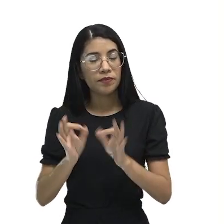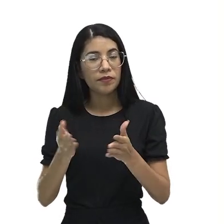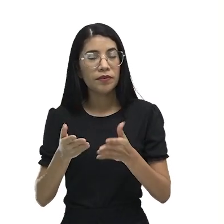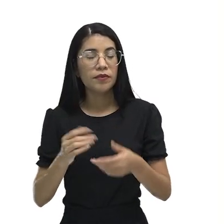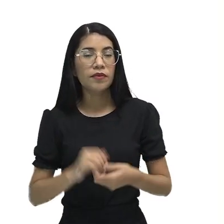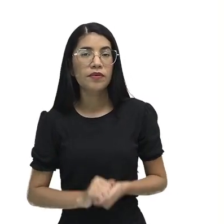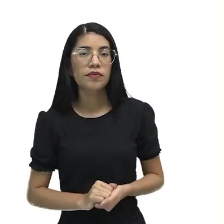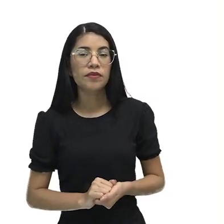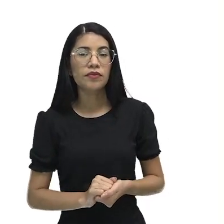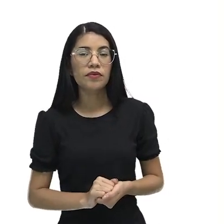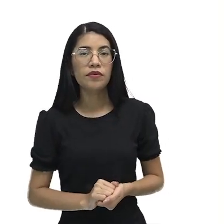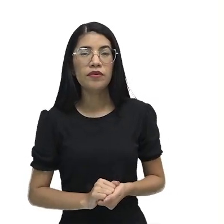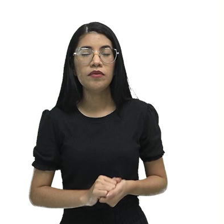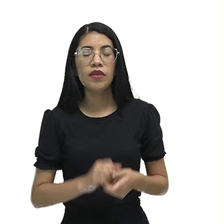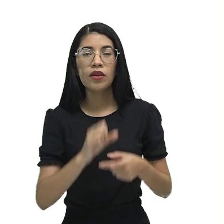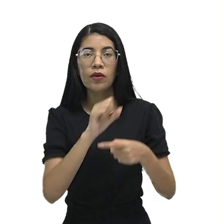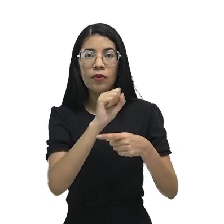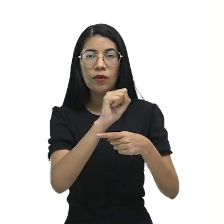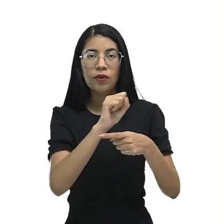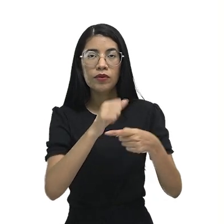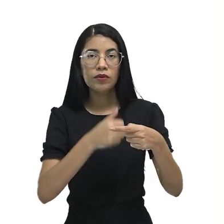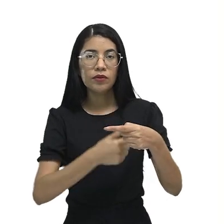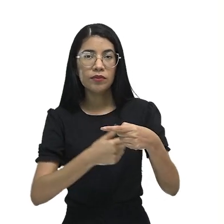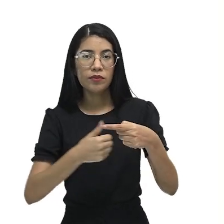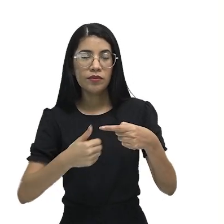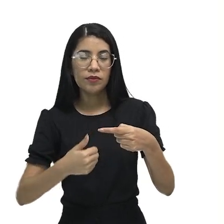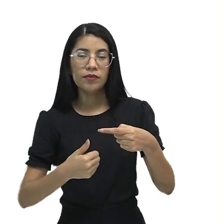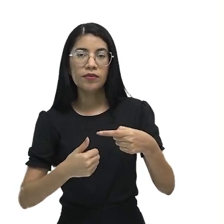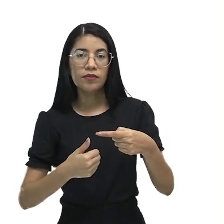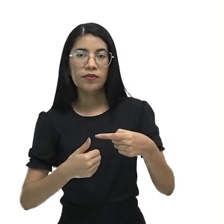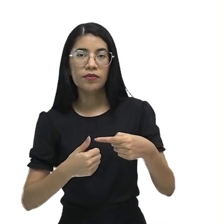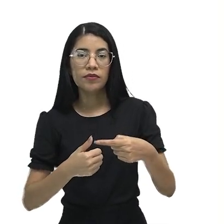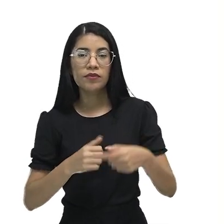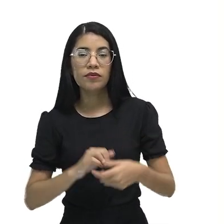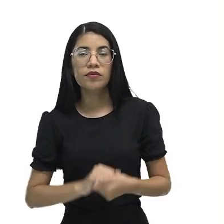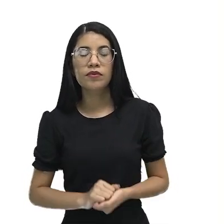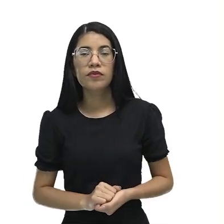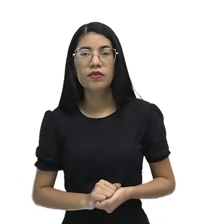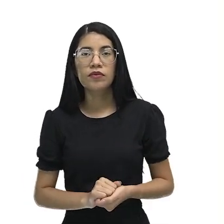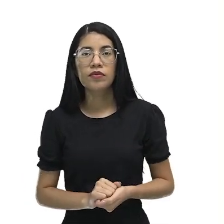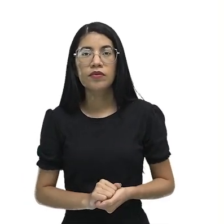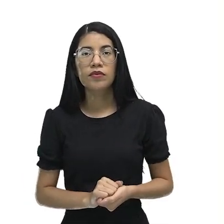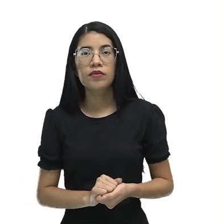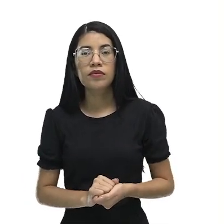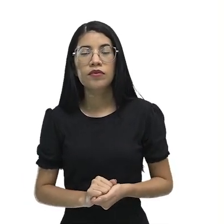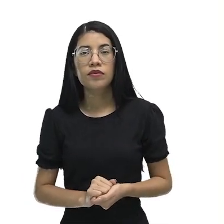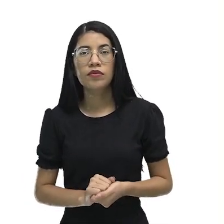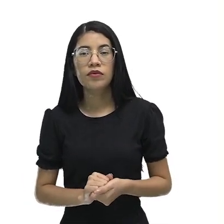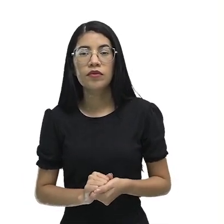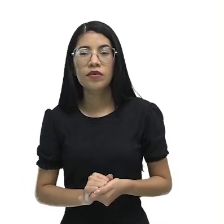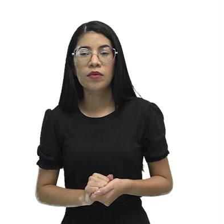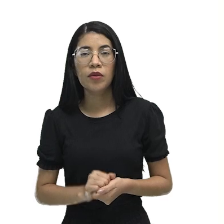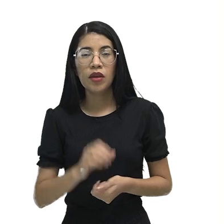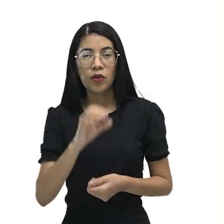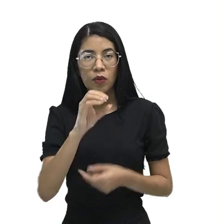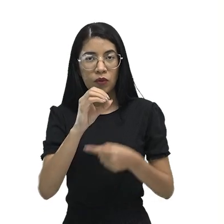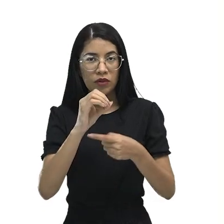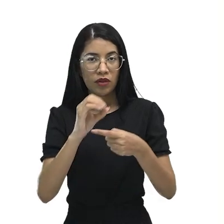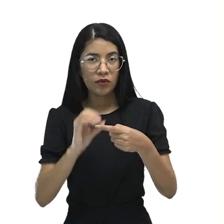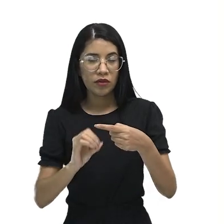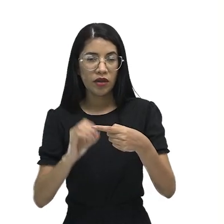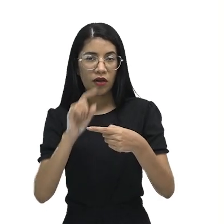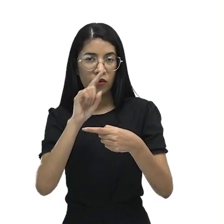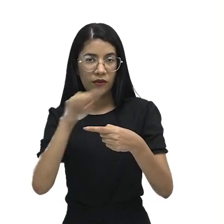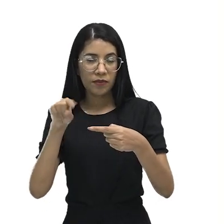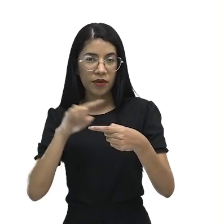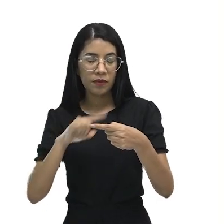aqui. 8 sobre 11, beleza? Simplifiquei aqui os dois zeros, né?